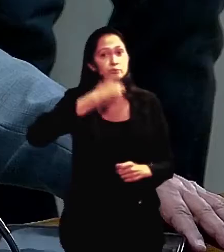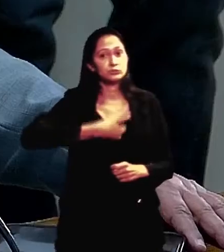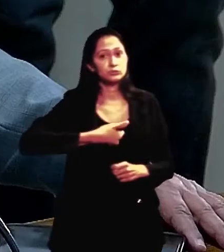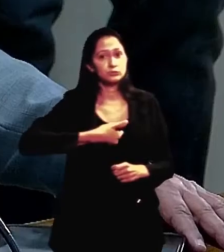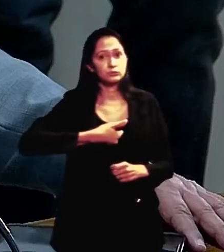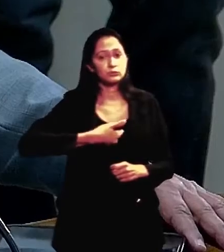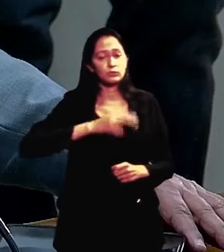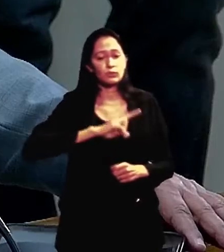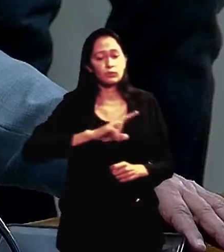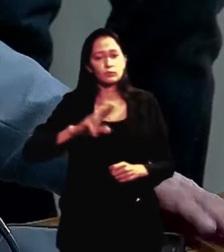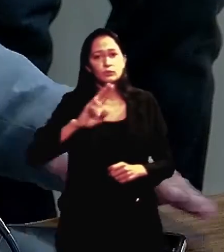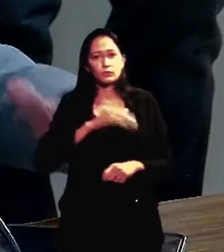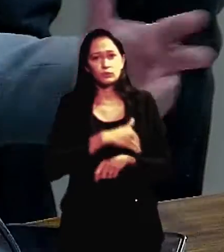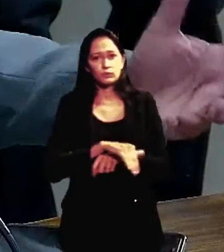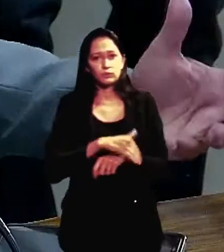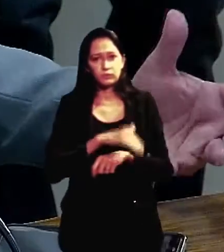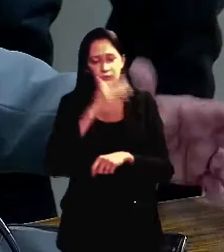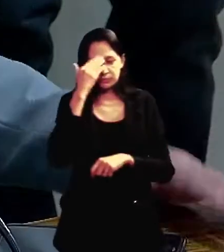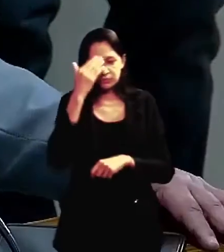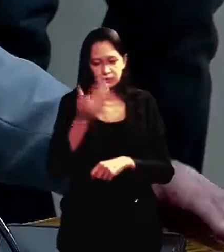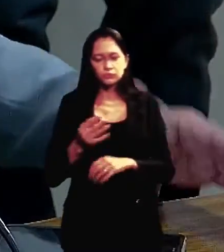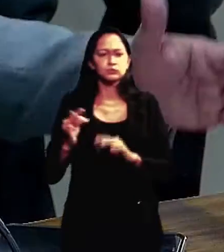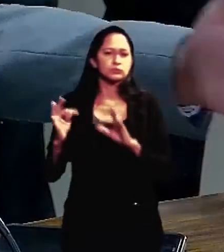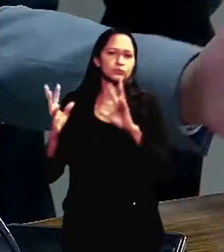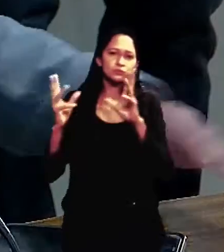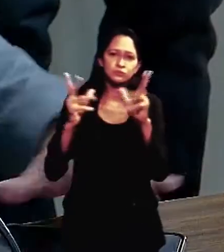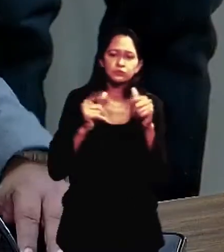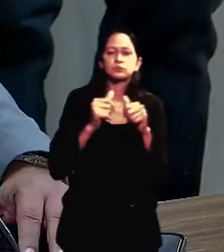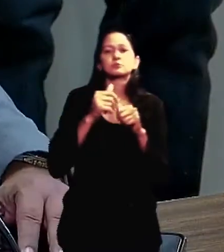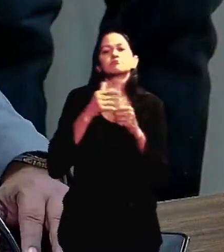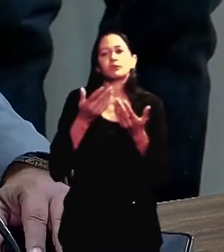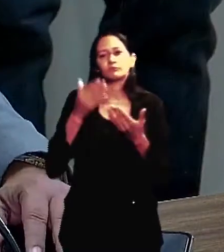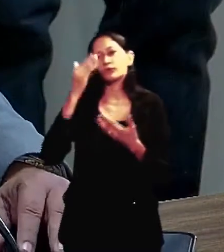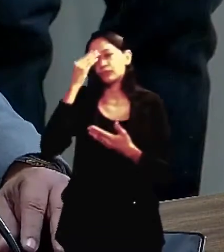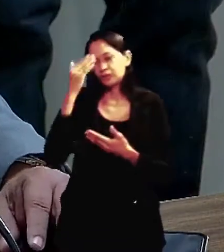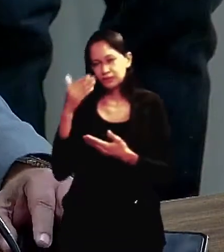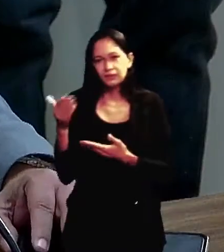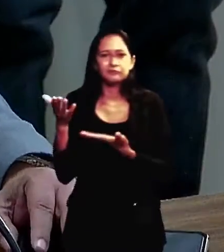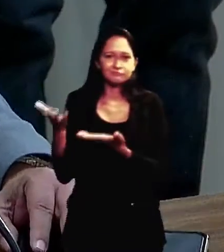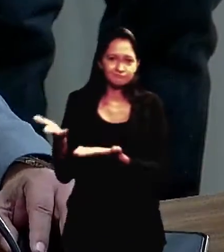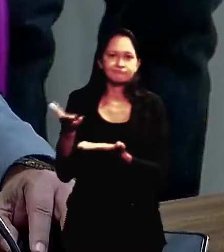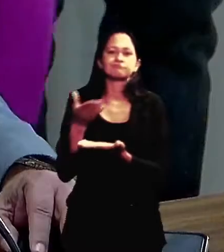e de todos da área de saúde, essa homenagem é mais do que